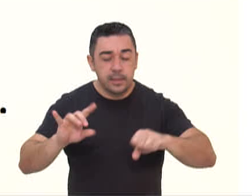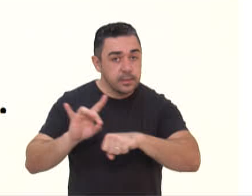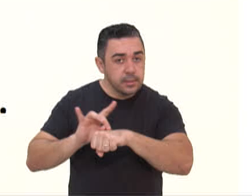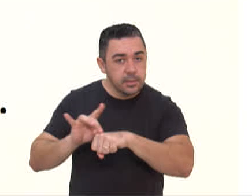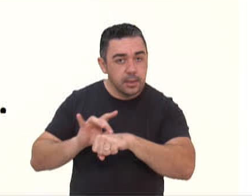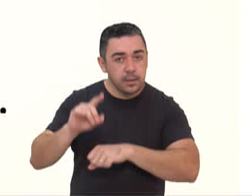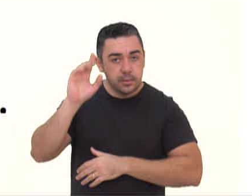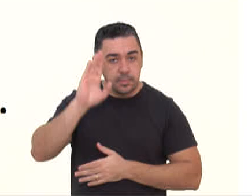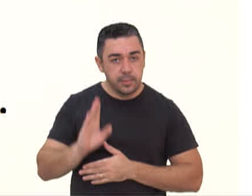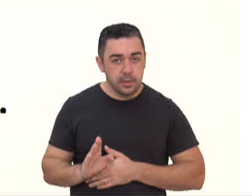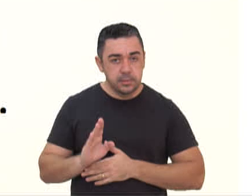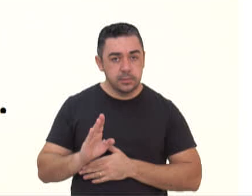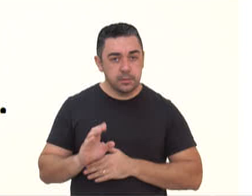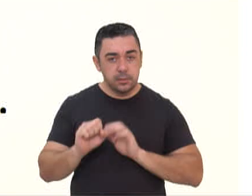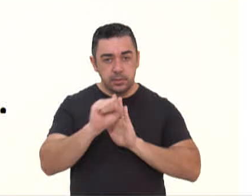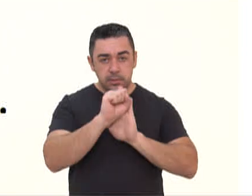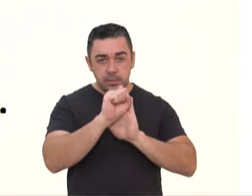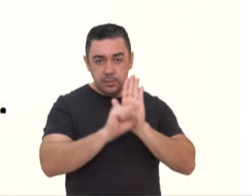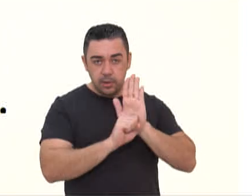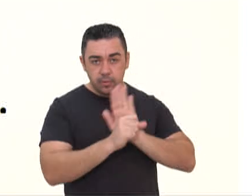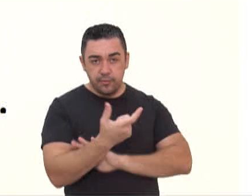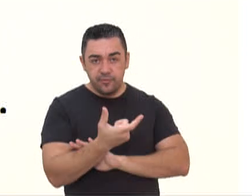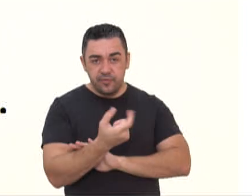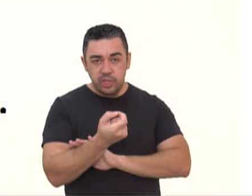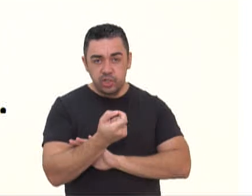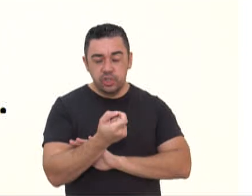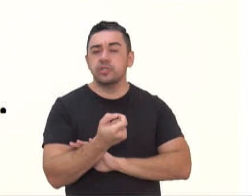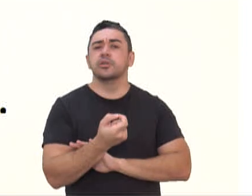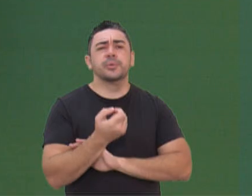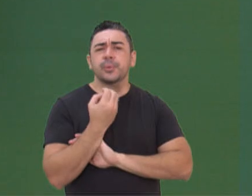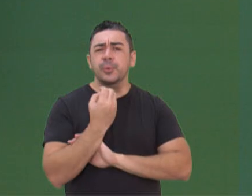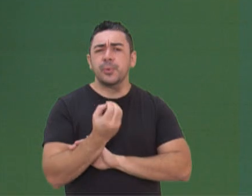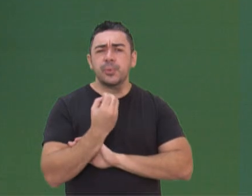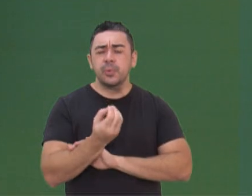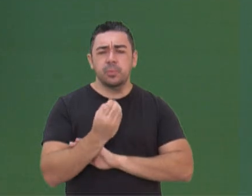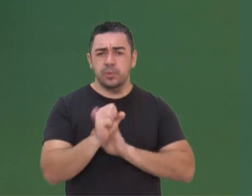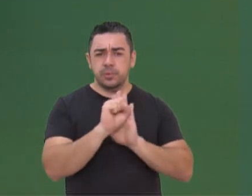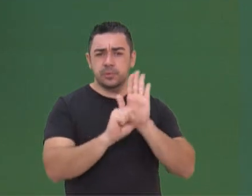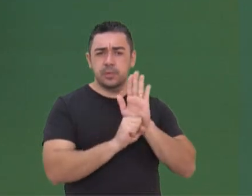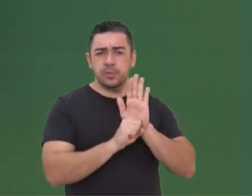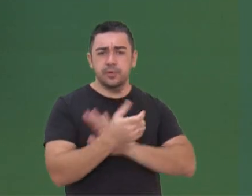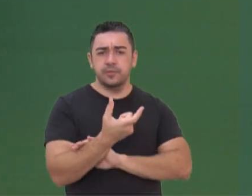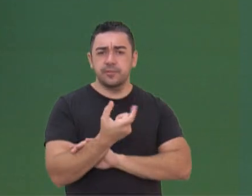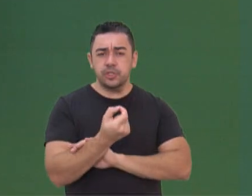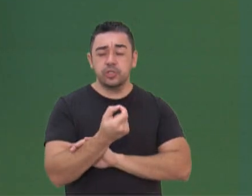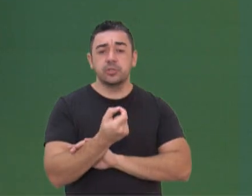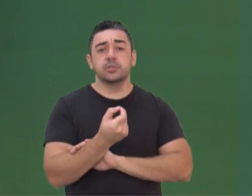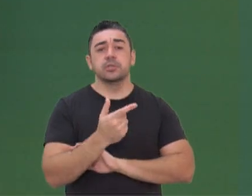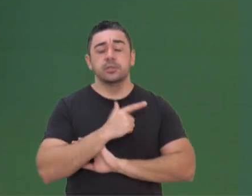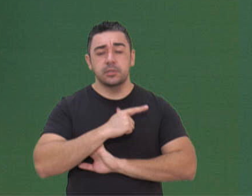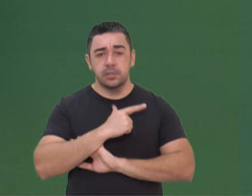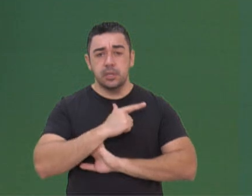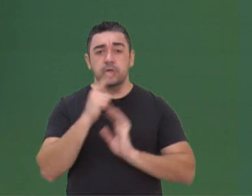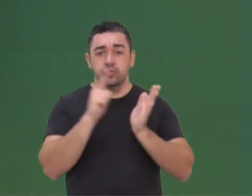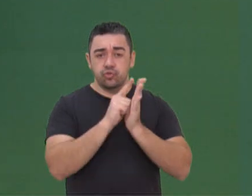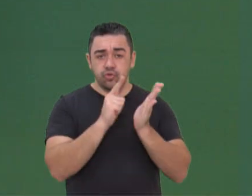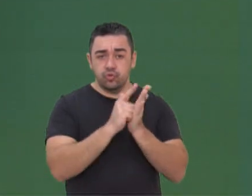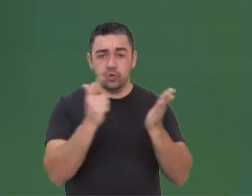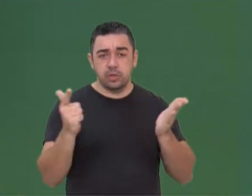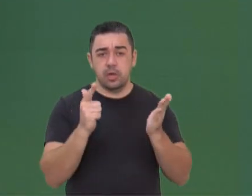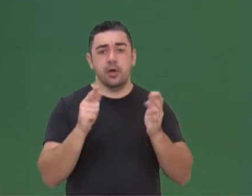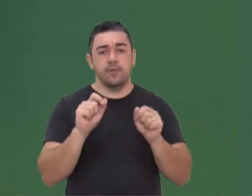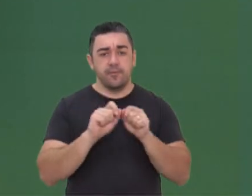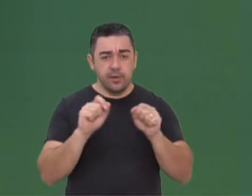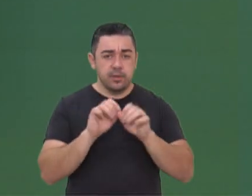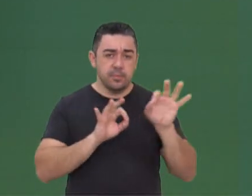Brasil no século XX, como ela esteve nesse século XX? Os jornais editados por negros aqui, eu